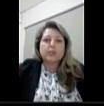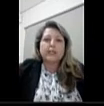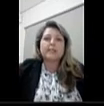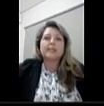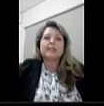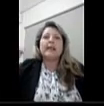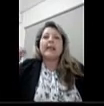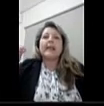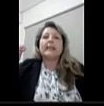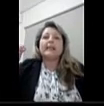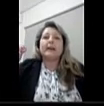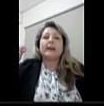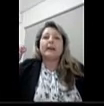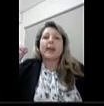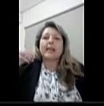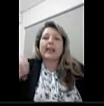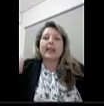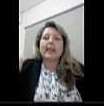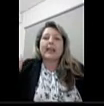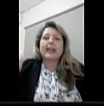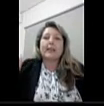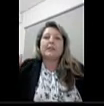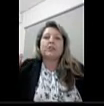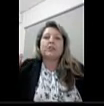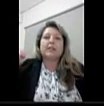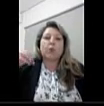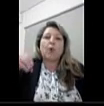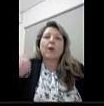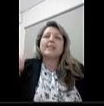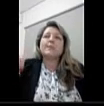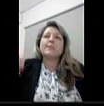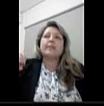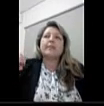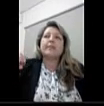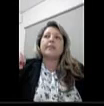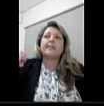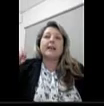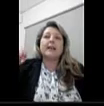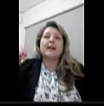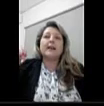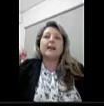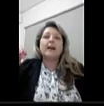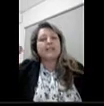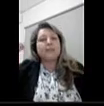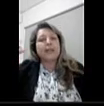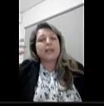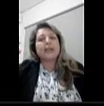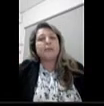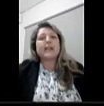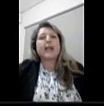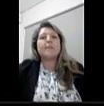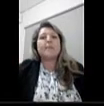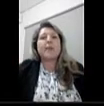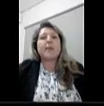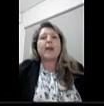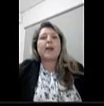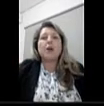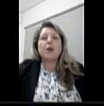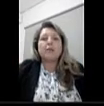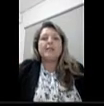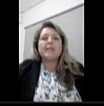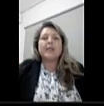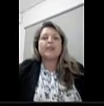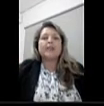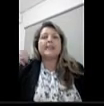os dias. Então, é repitando com as palavras dela, faz também ela buscar palavras